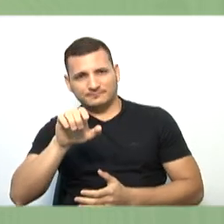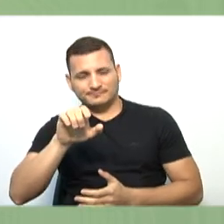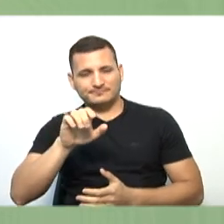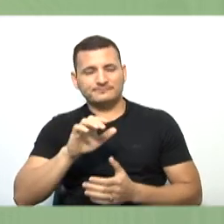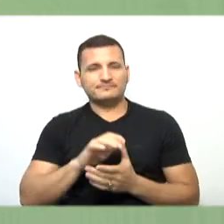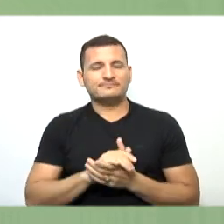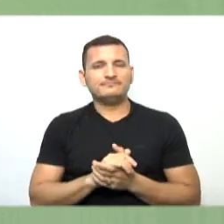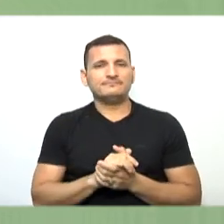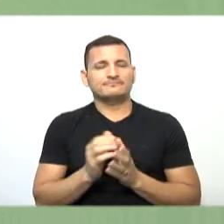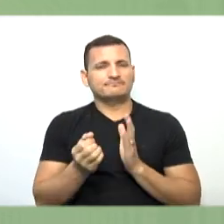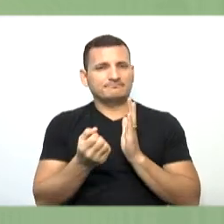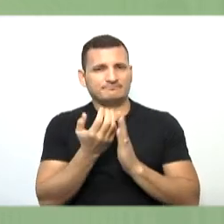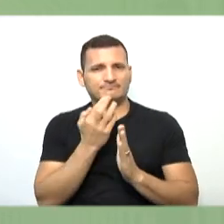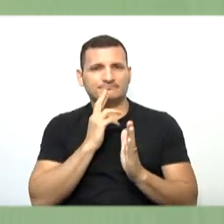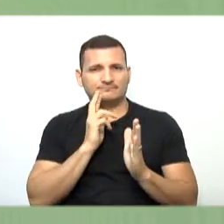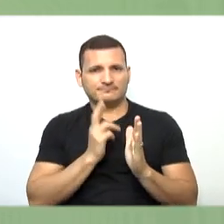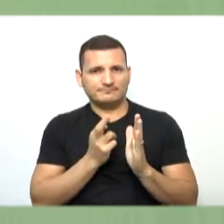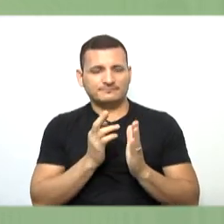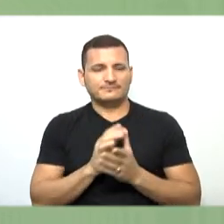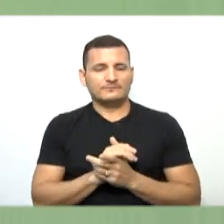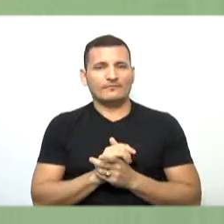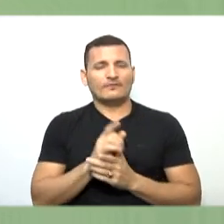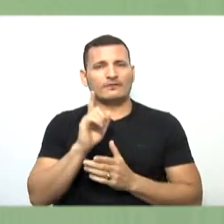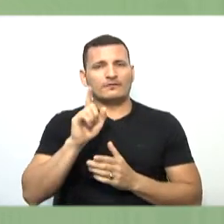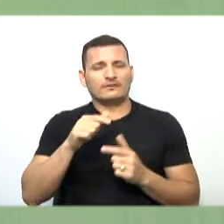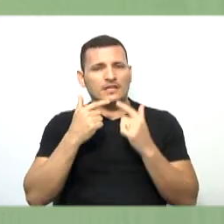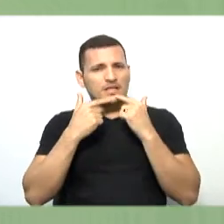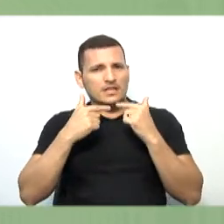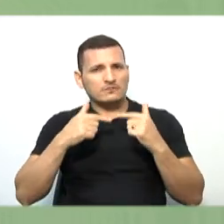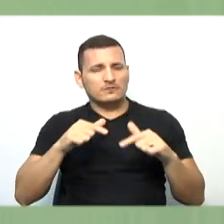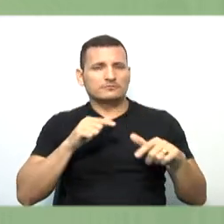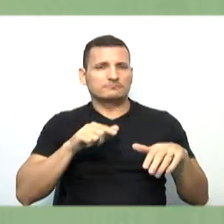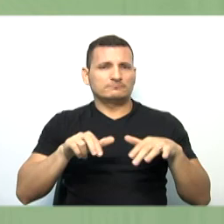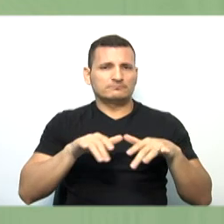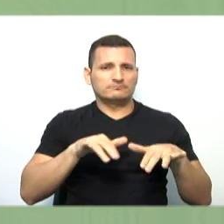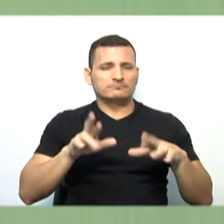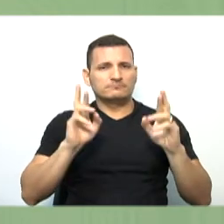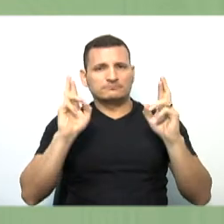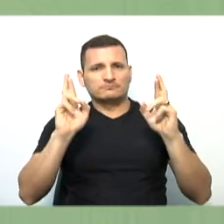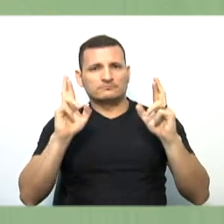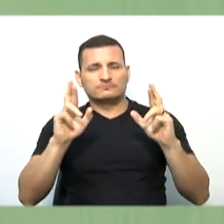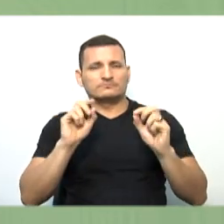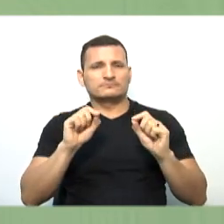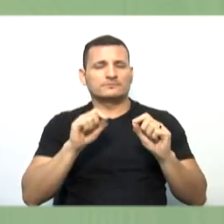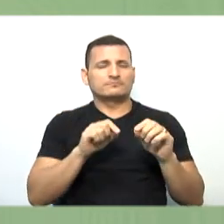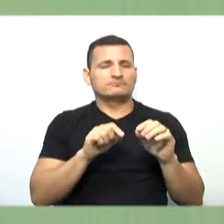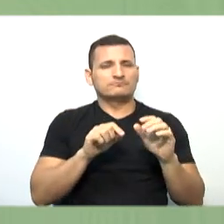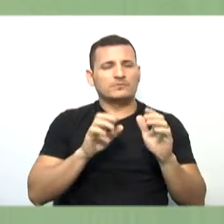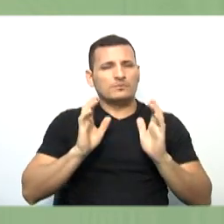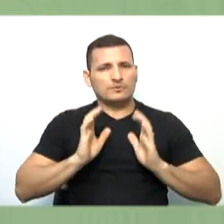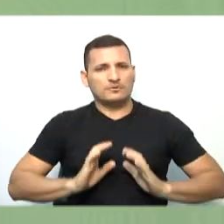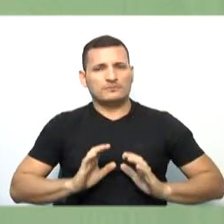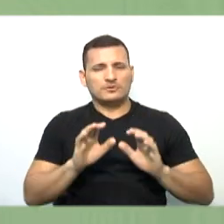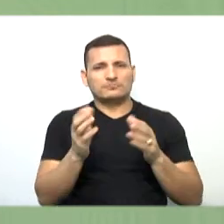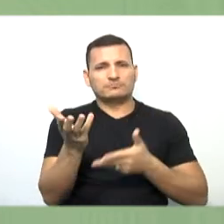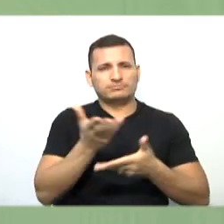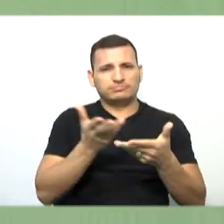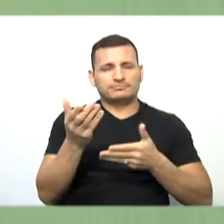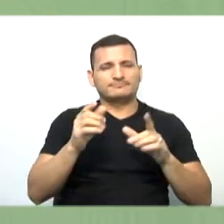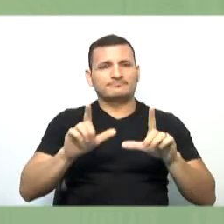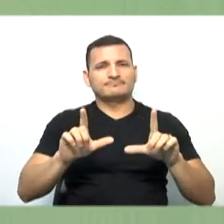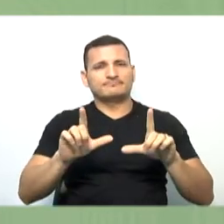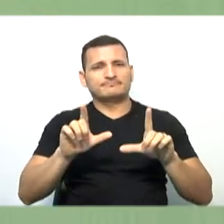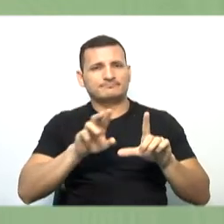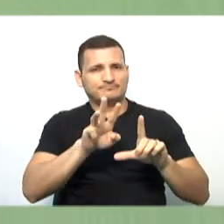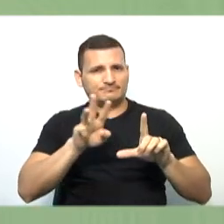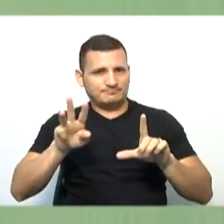Buritis, mandou assim, né? A questão é uma linguagem de programação responsável por manipular comportamentos nas páginas,